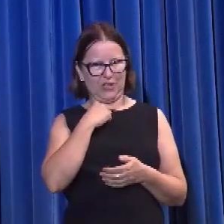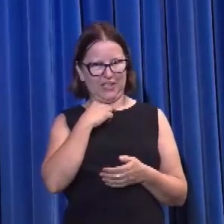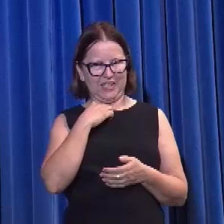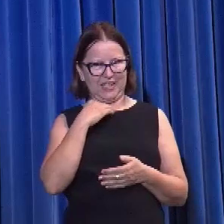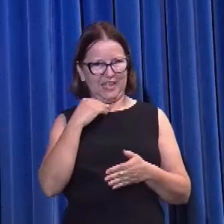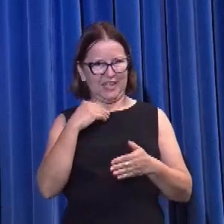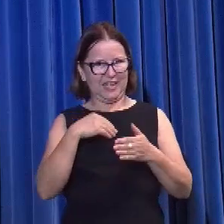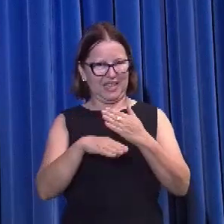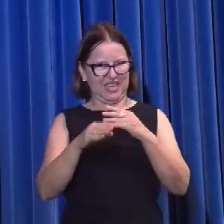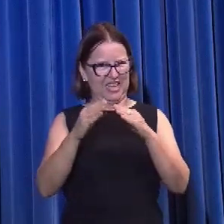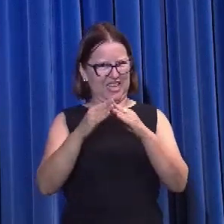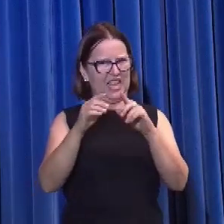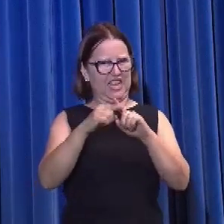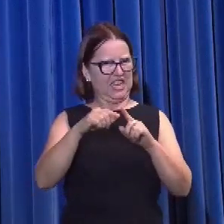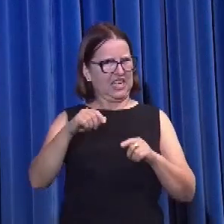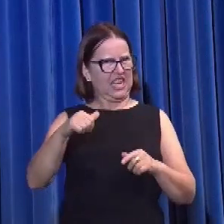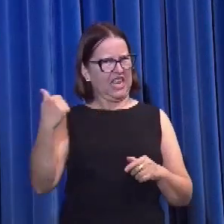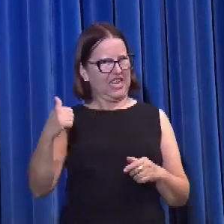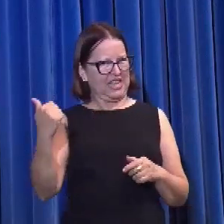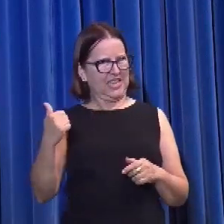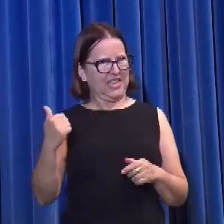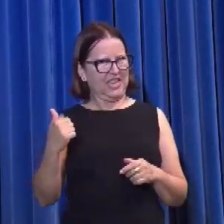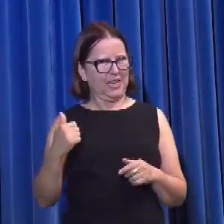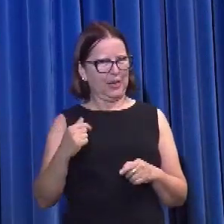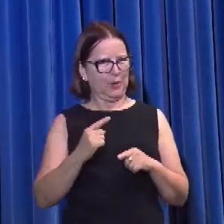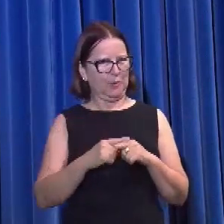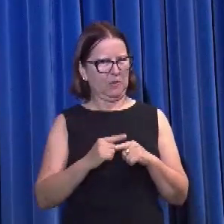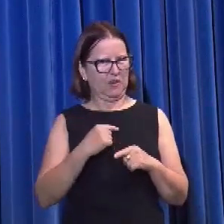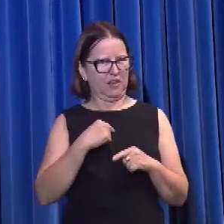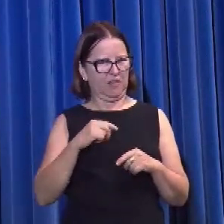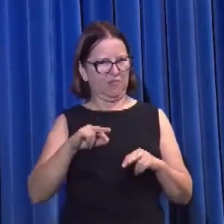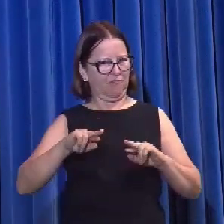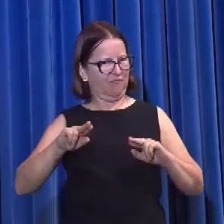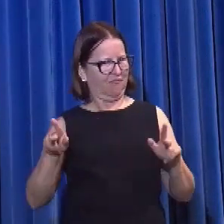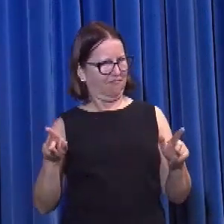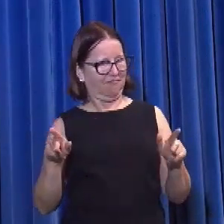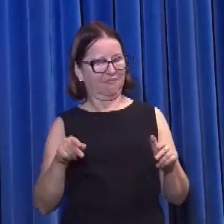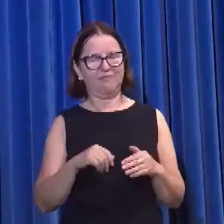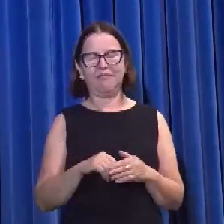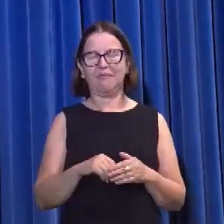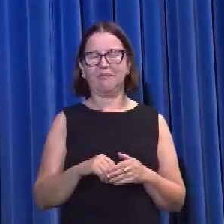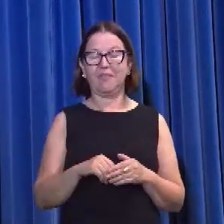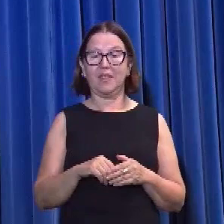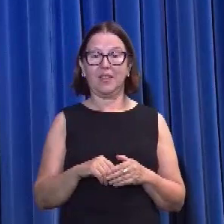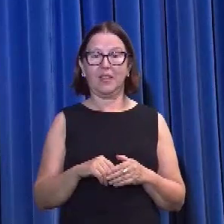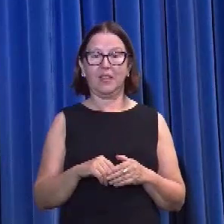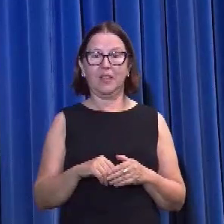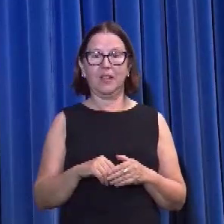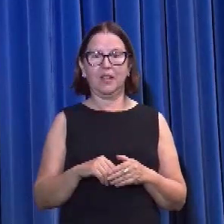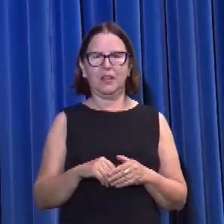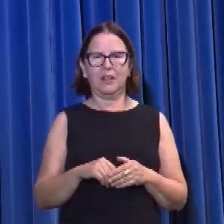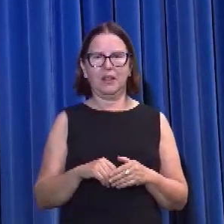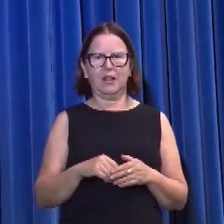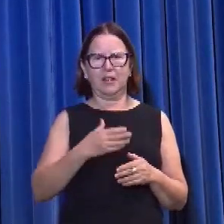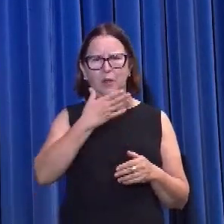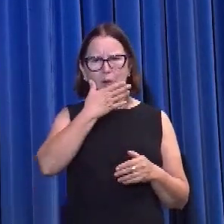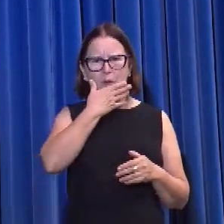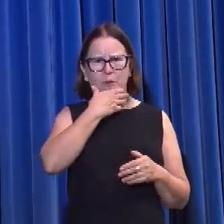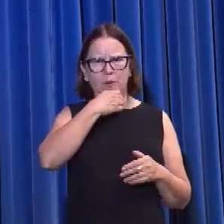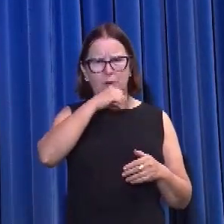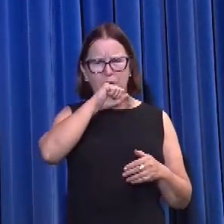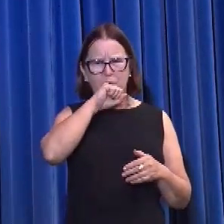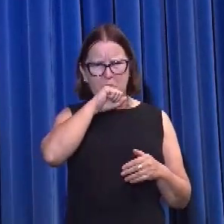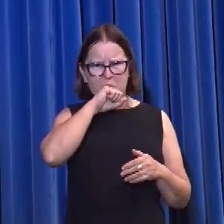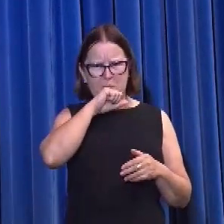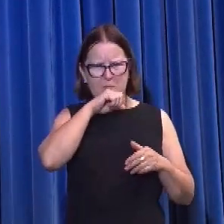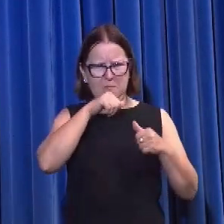correspondia. E o pai, muito sério, ele disse: agora nós vamos